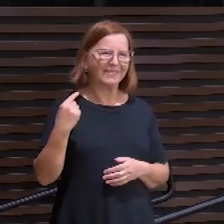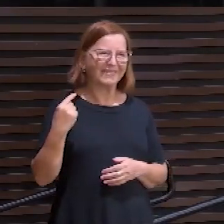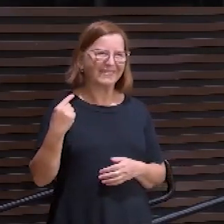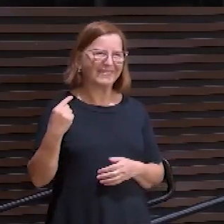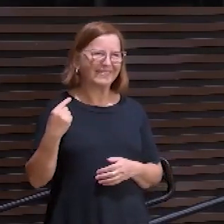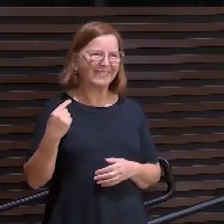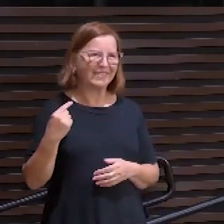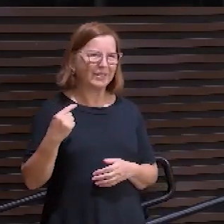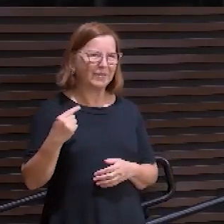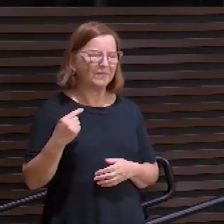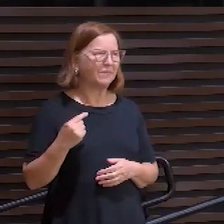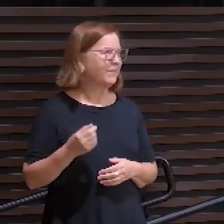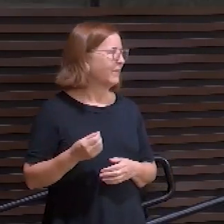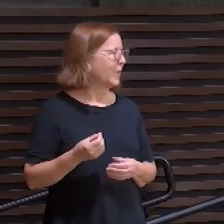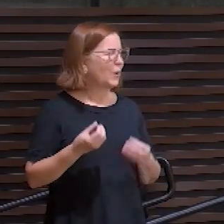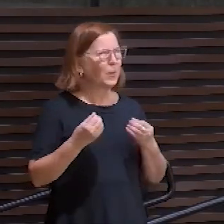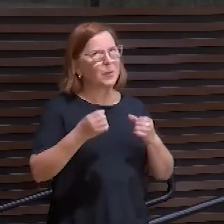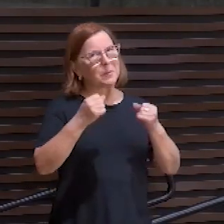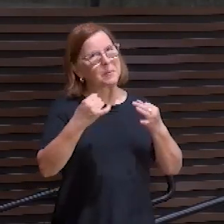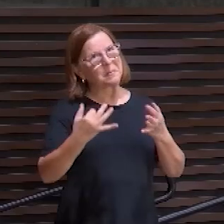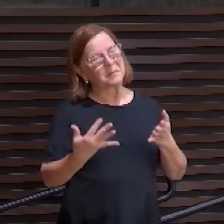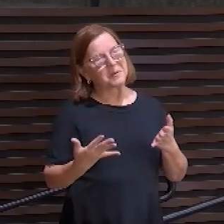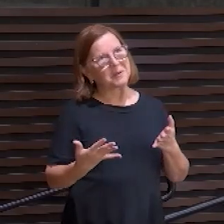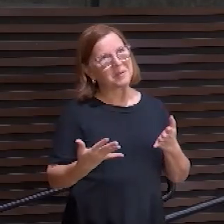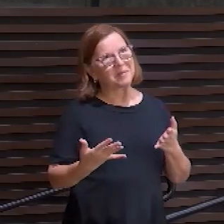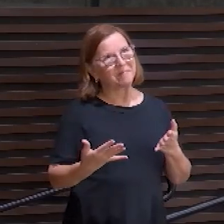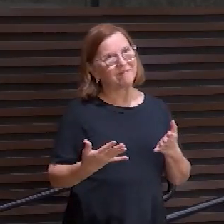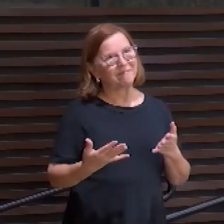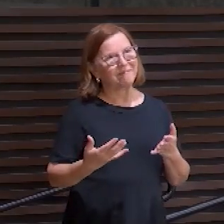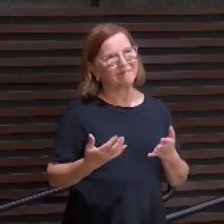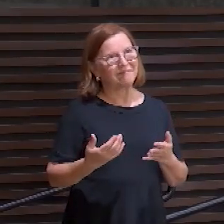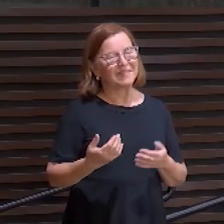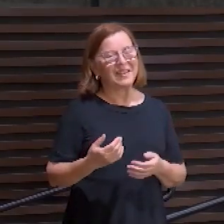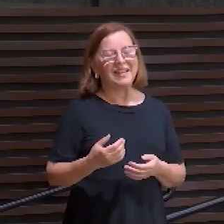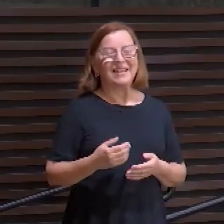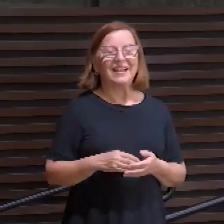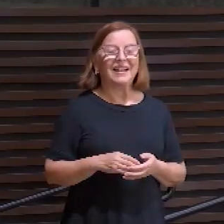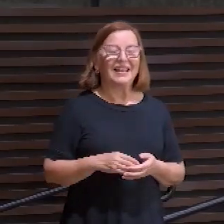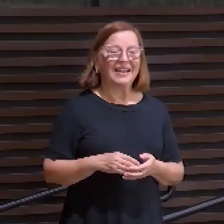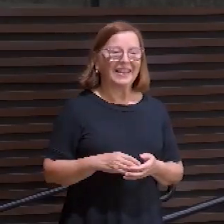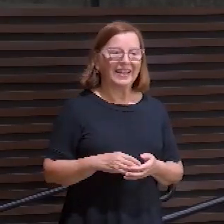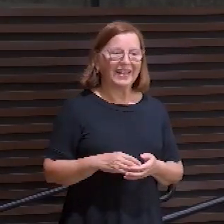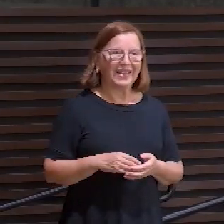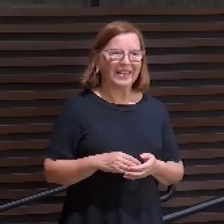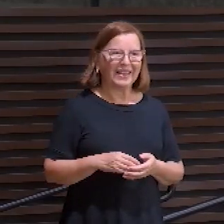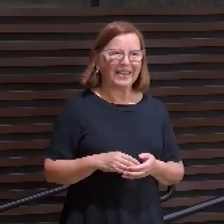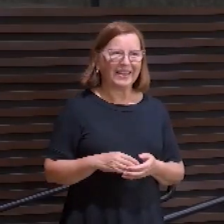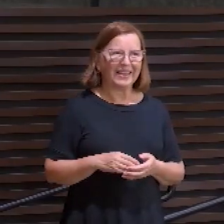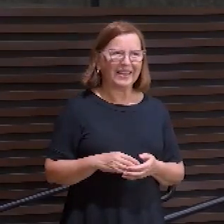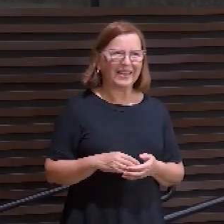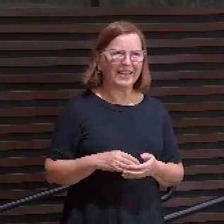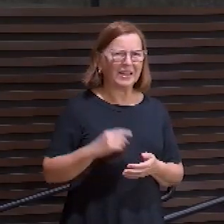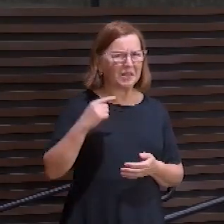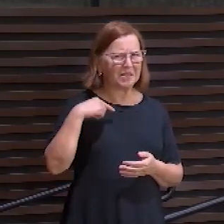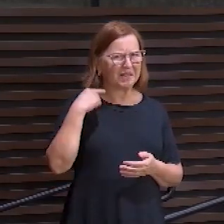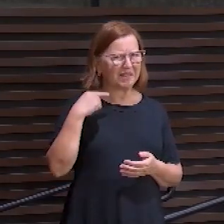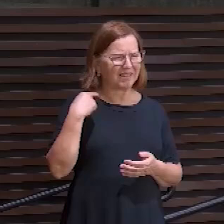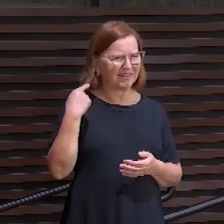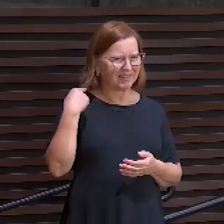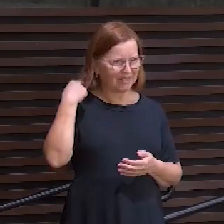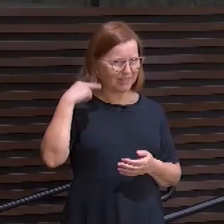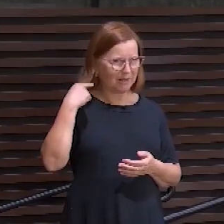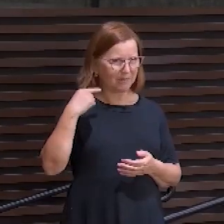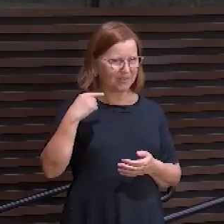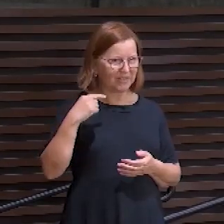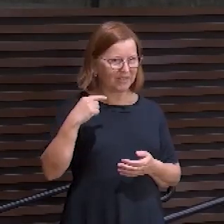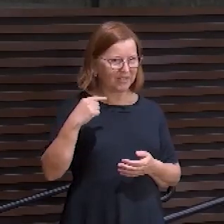eu ia dizer outra coisa, mas também não quero que seja cortado. Mas desses que